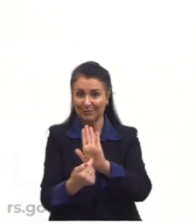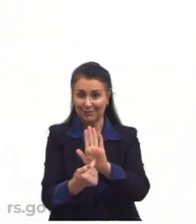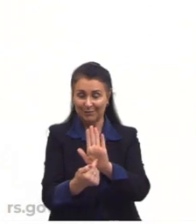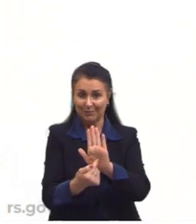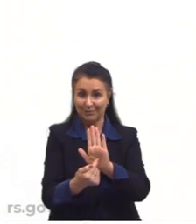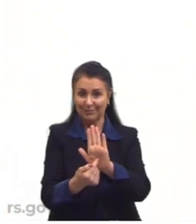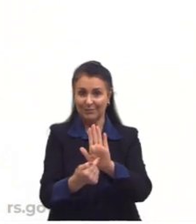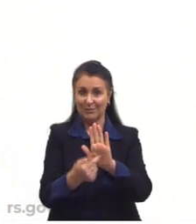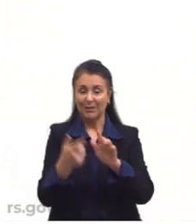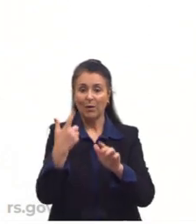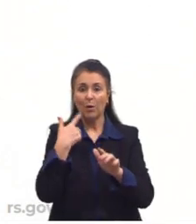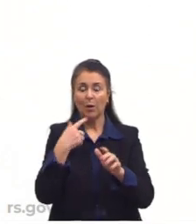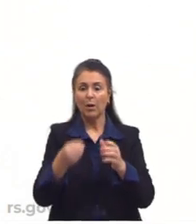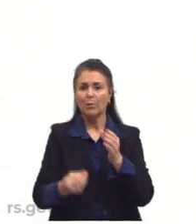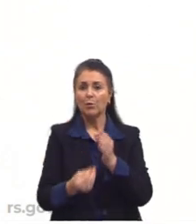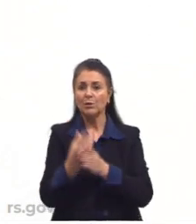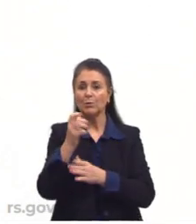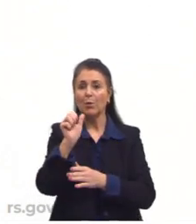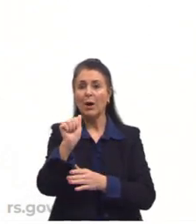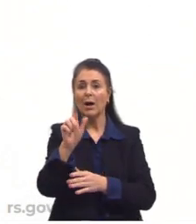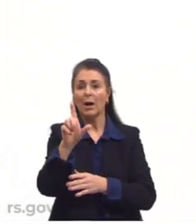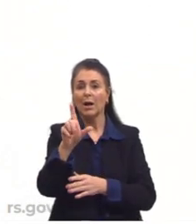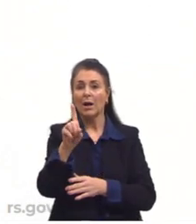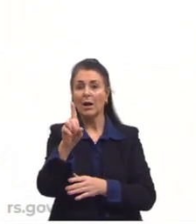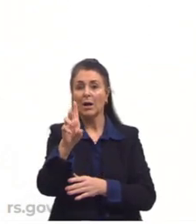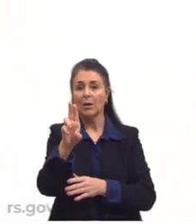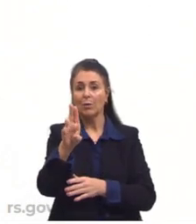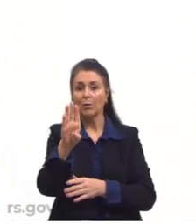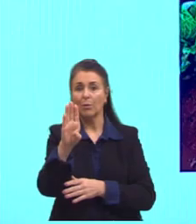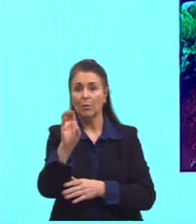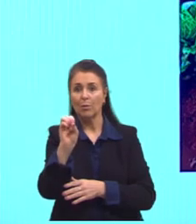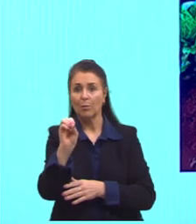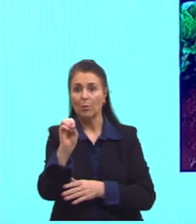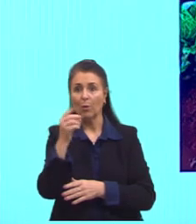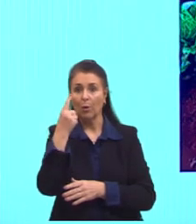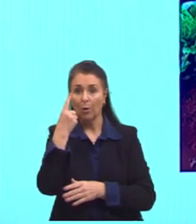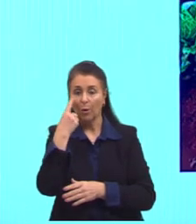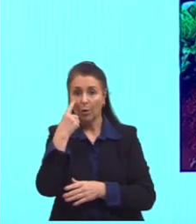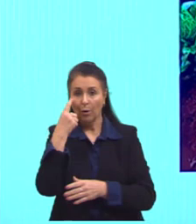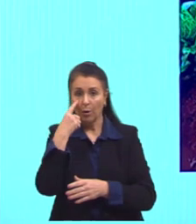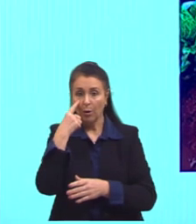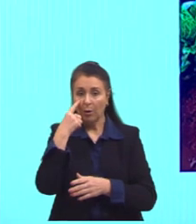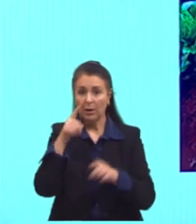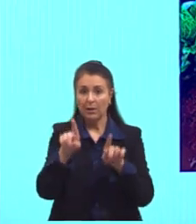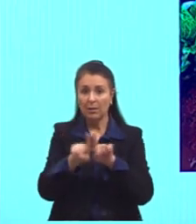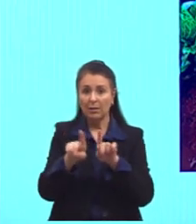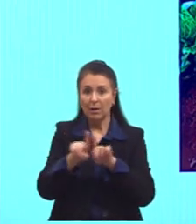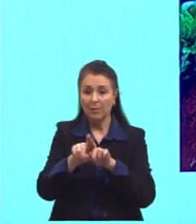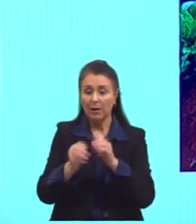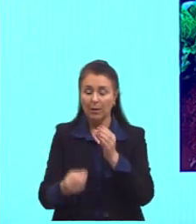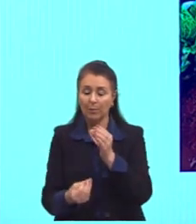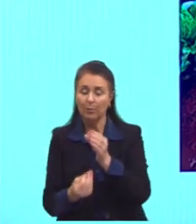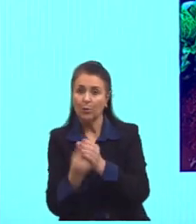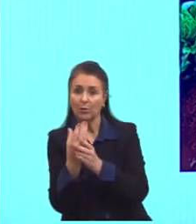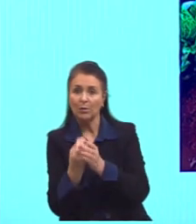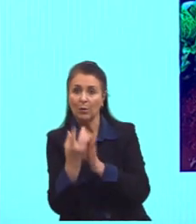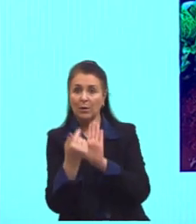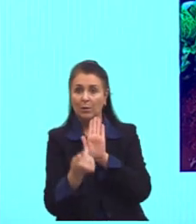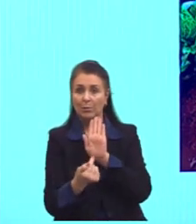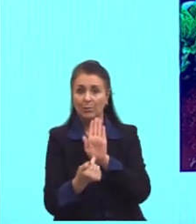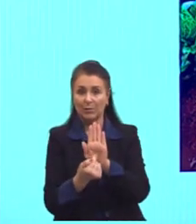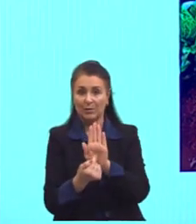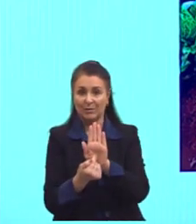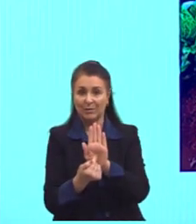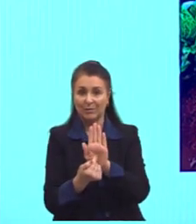de adubo né que ela aquele centro ali também serve como produção de Orobó vai mostrar Exatamente isso para